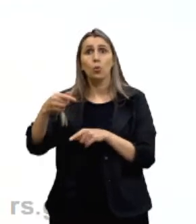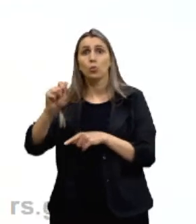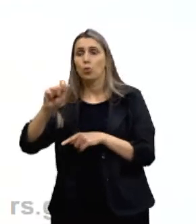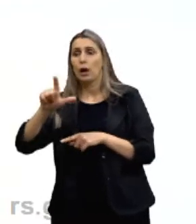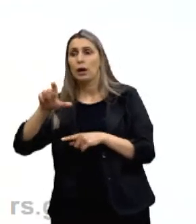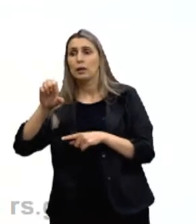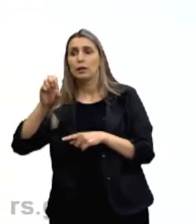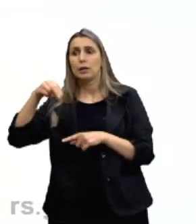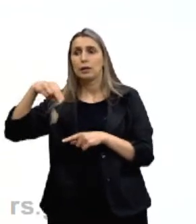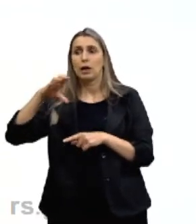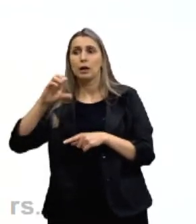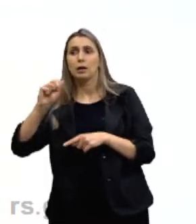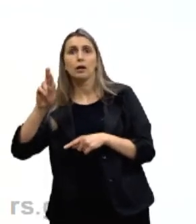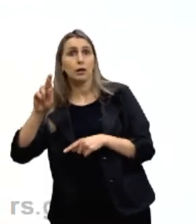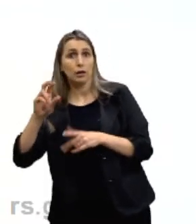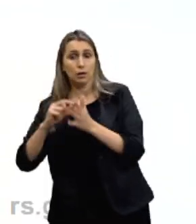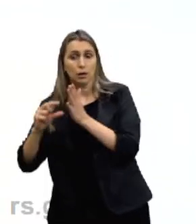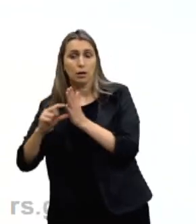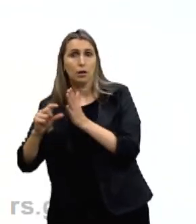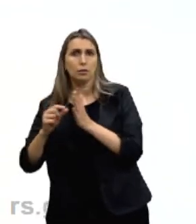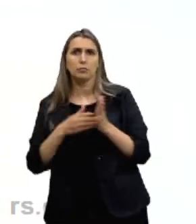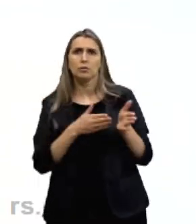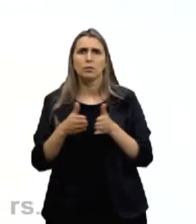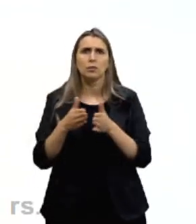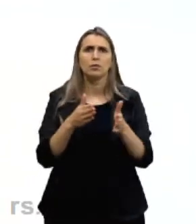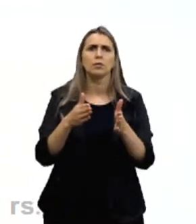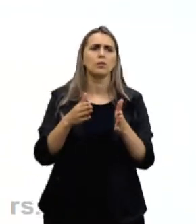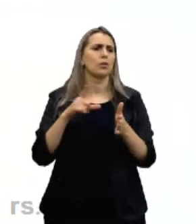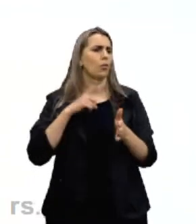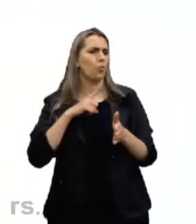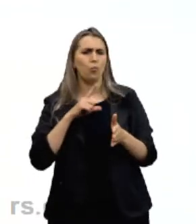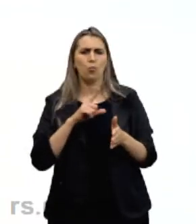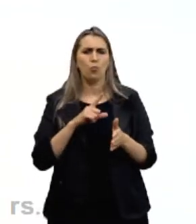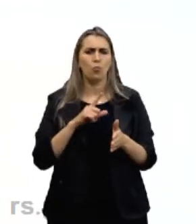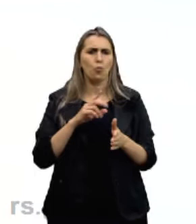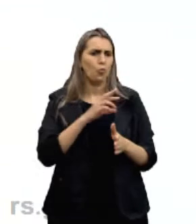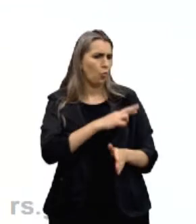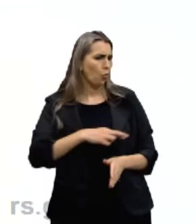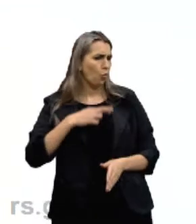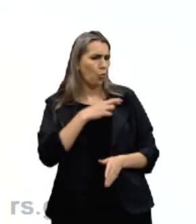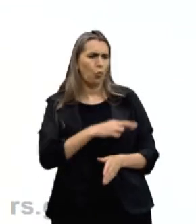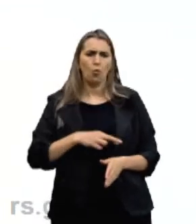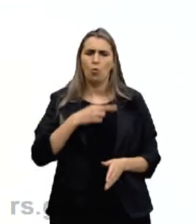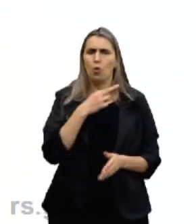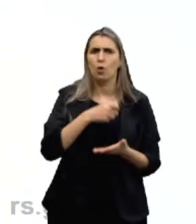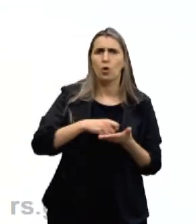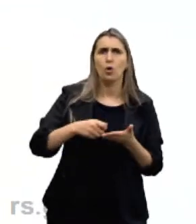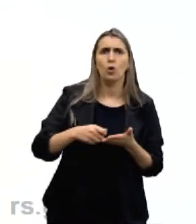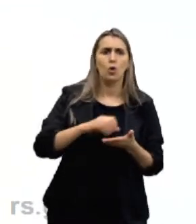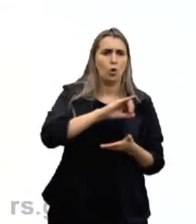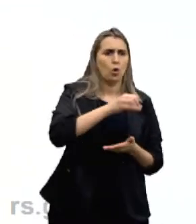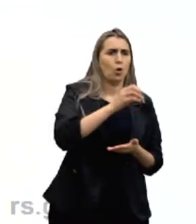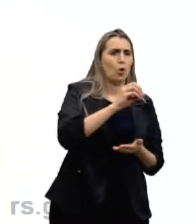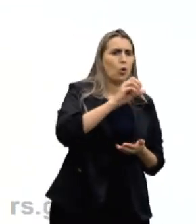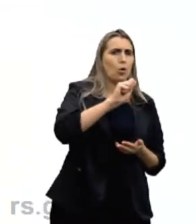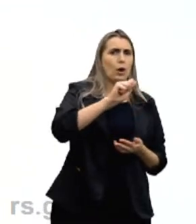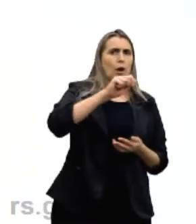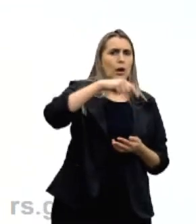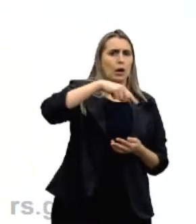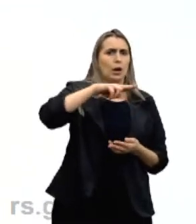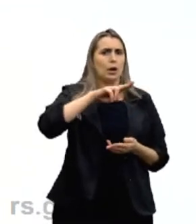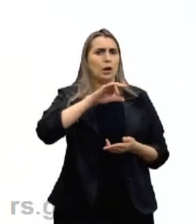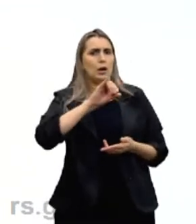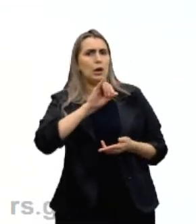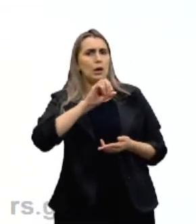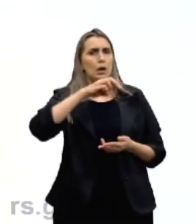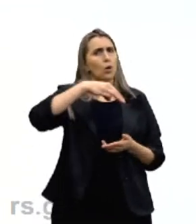vai ser um cara que vai transitar e por várias partes do romance né porque o Joaquim Manuel de Macedo qual é